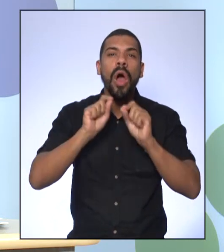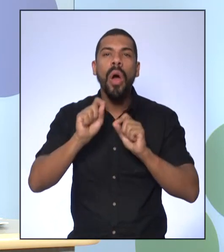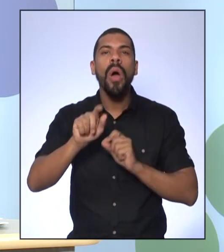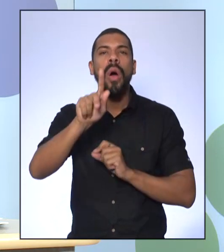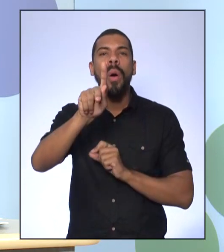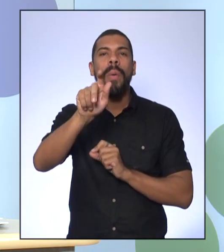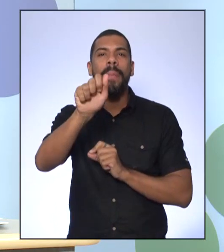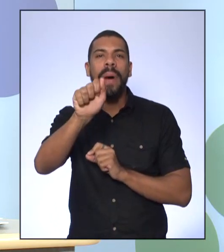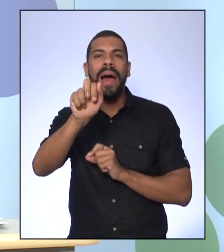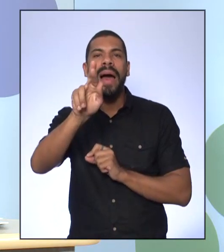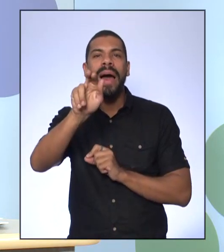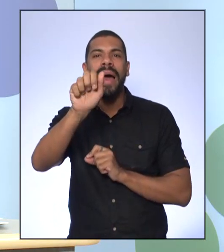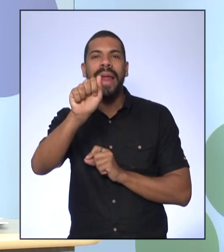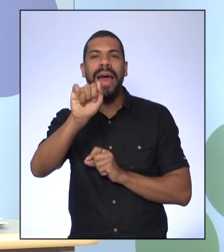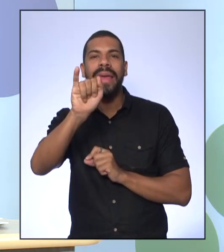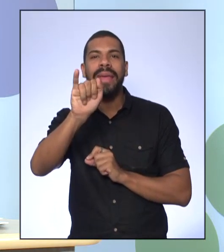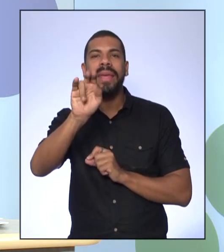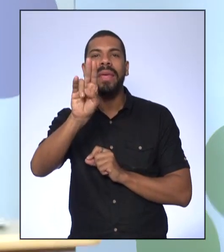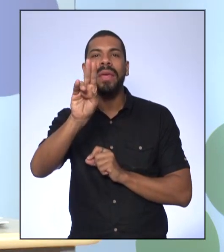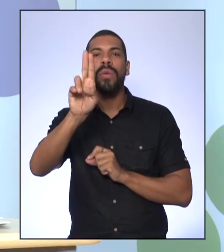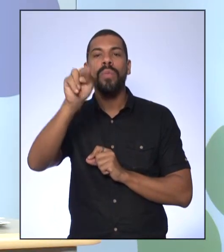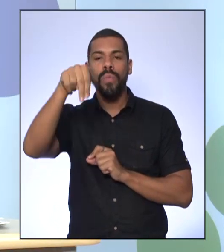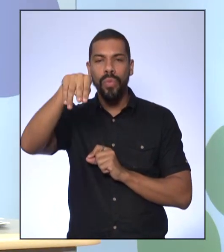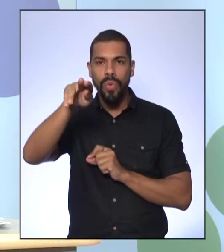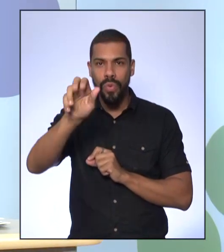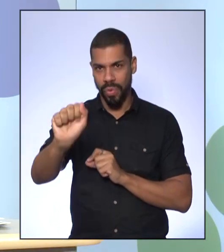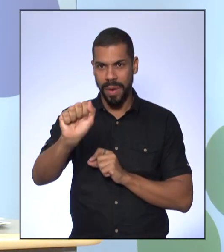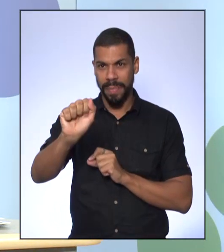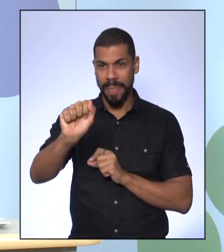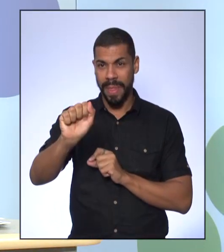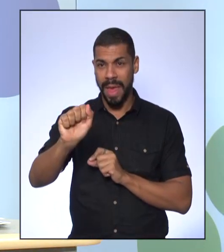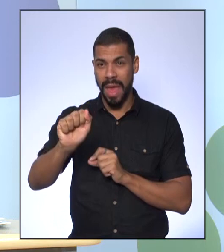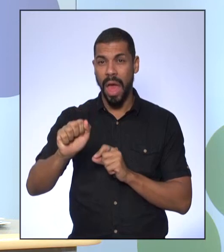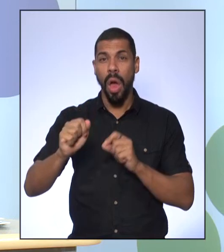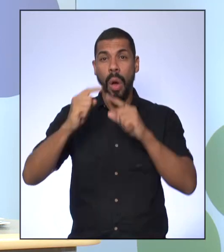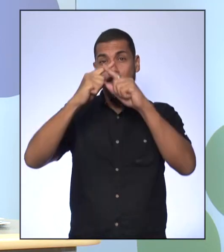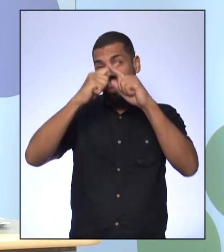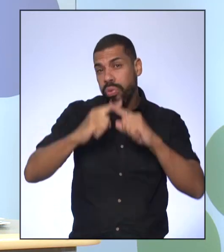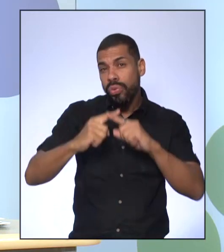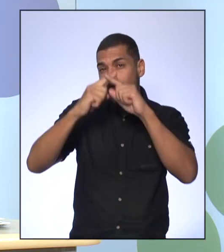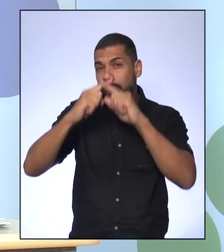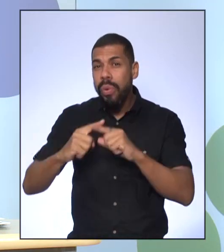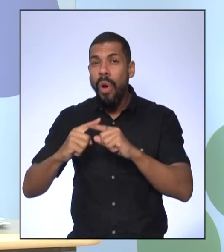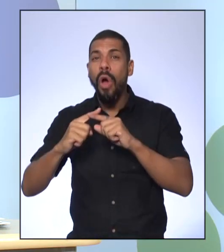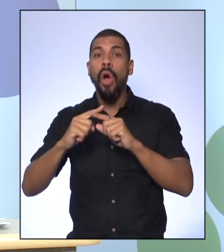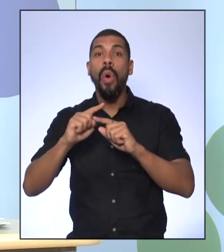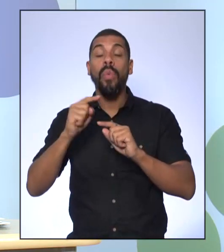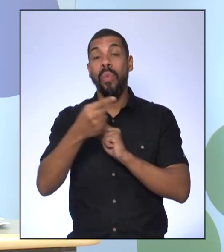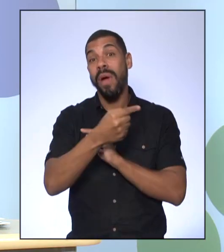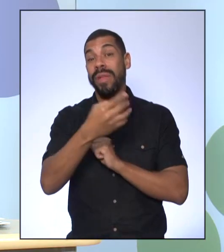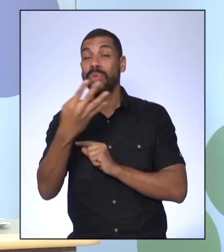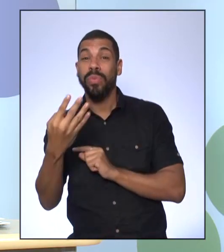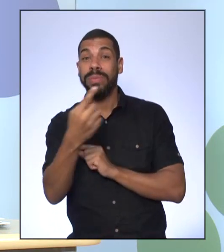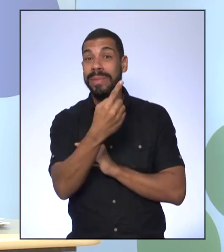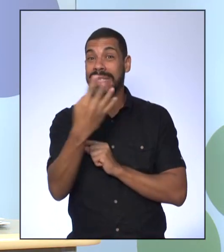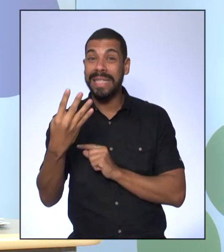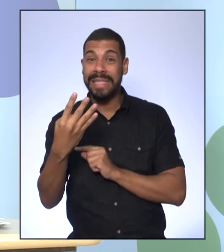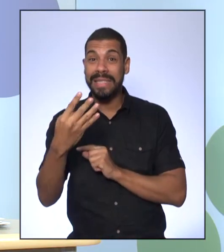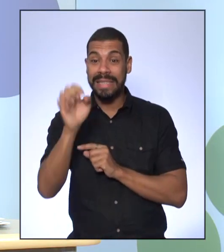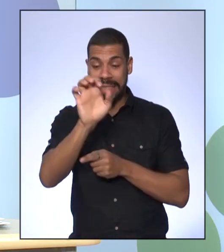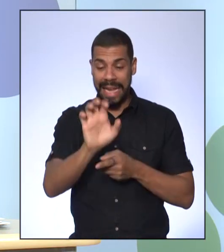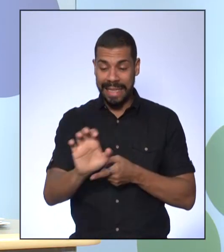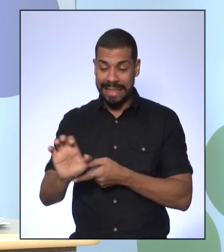o melhor projeto do Brasil. Eles competiram aí com 14 estados e mais de 120 escolas,